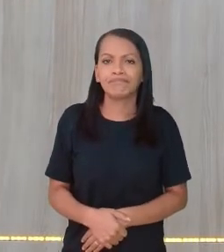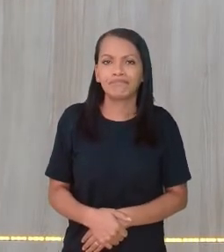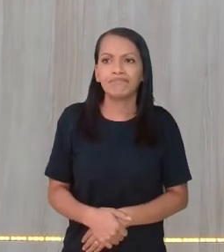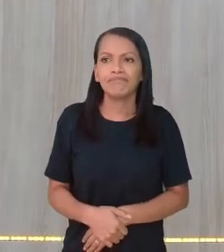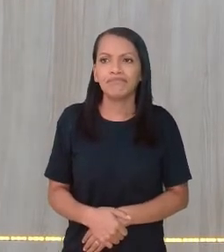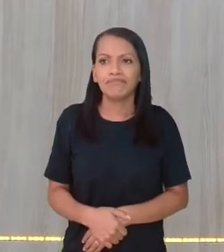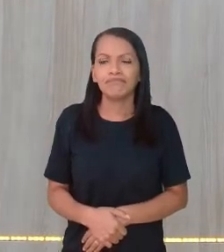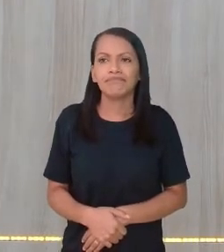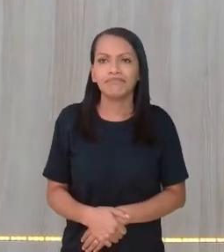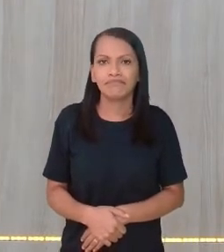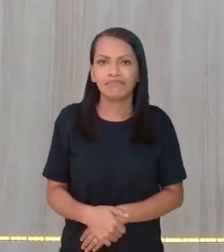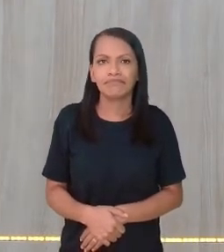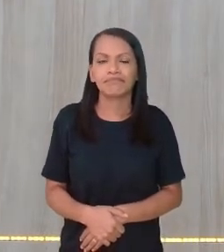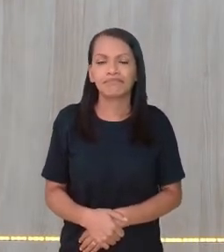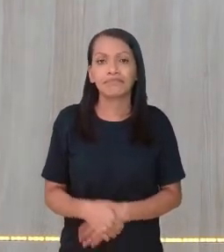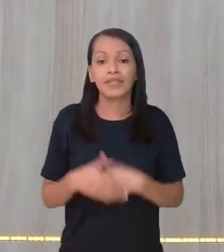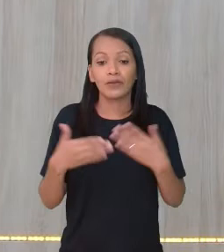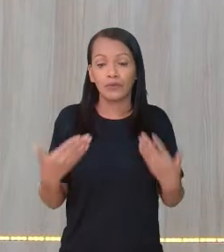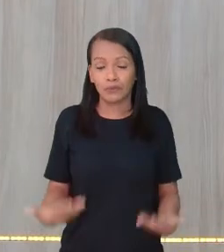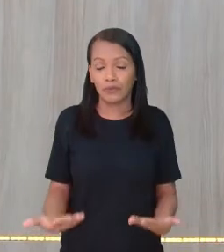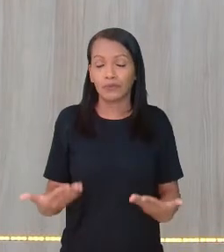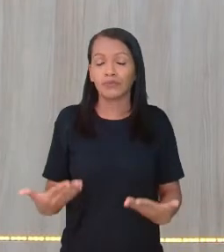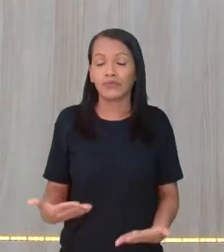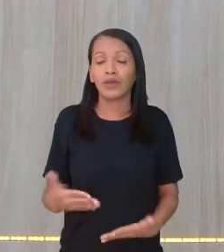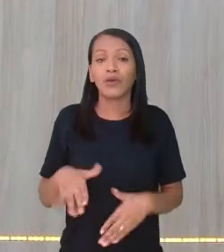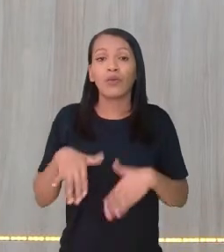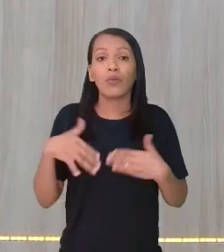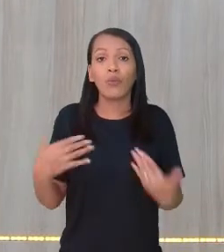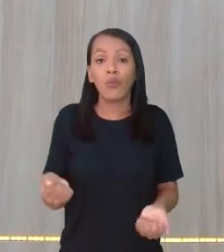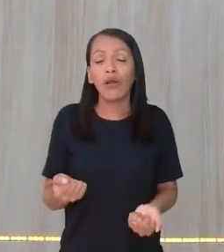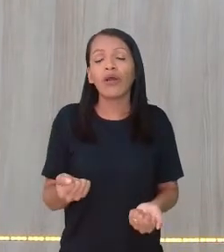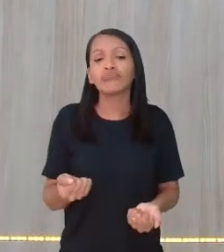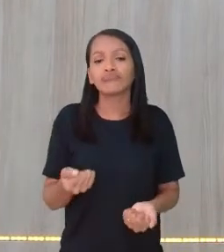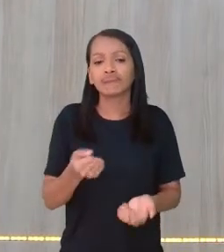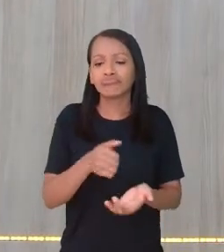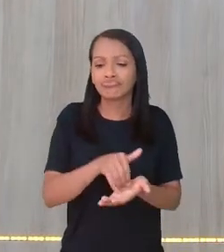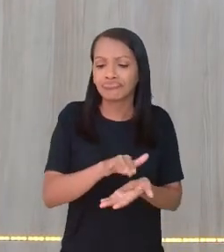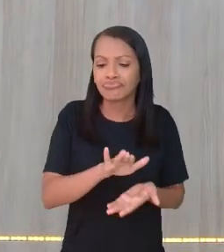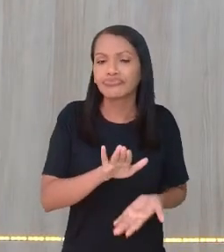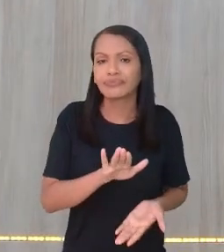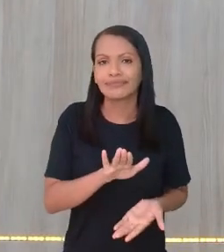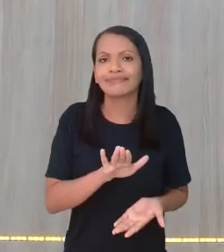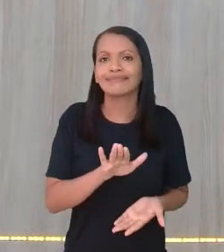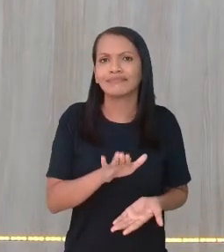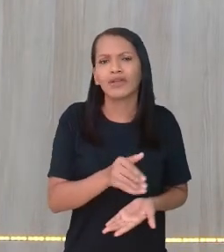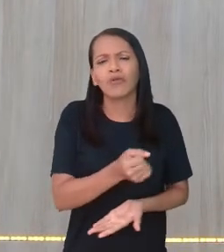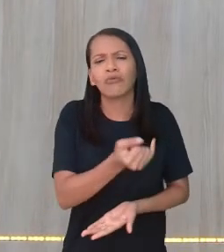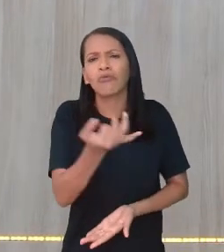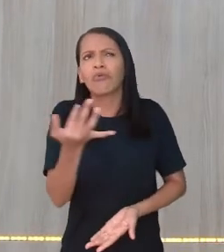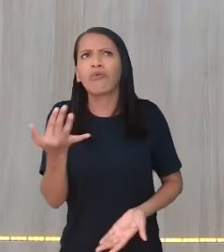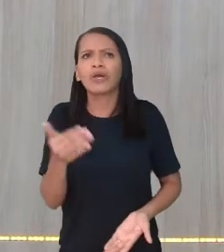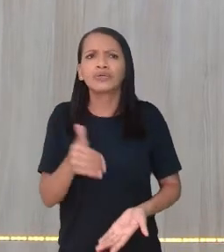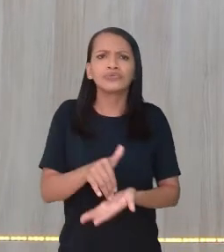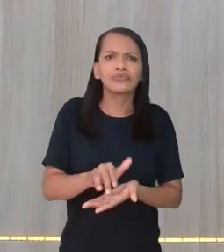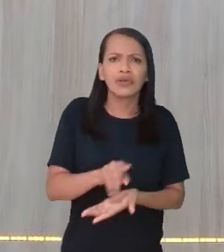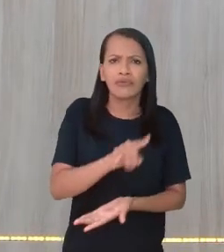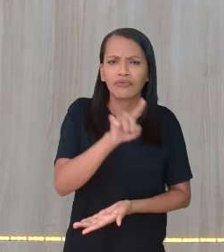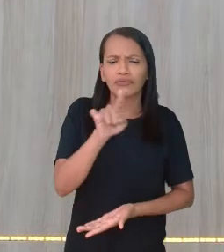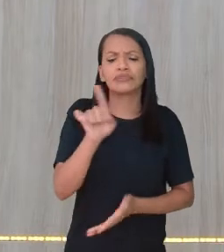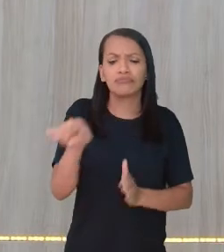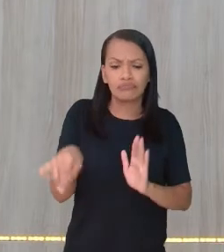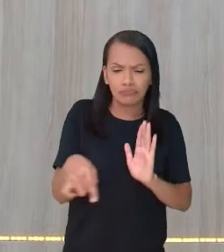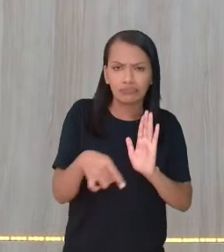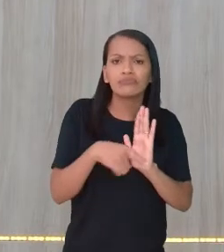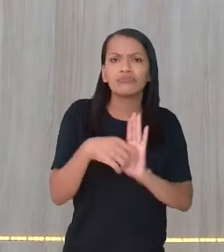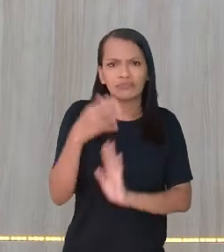para fazer bolo. Quanto é que vai sobrar? Então, essa quantidade que vai sobrar, você pode somente subtrair, né? Já está